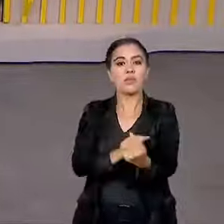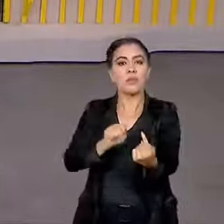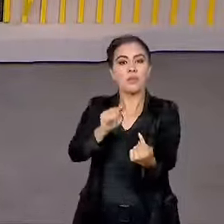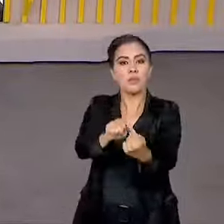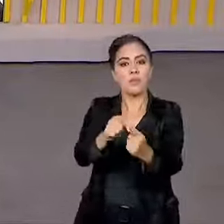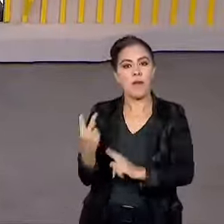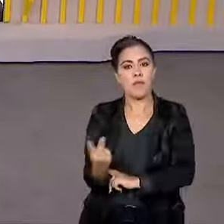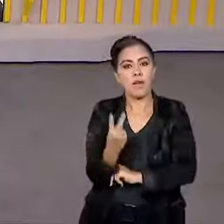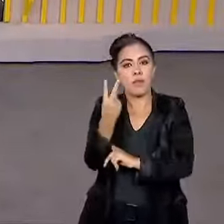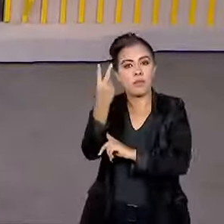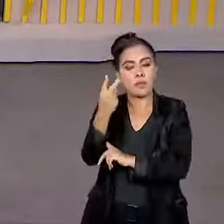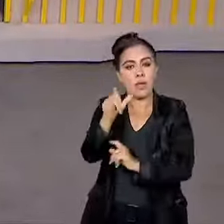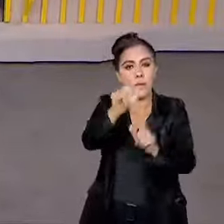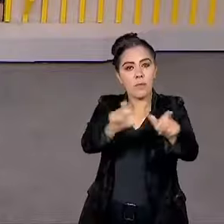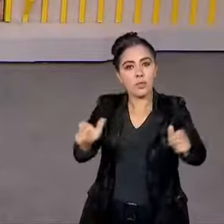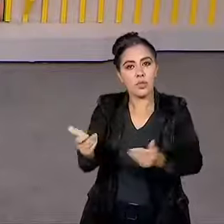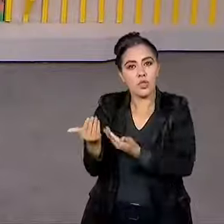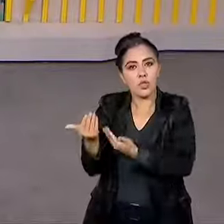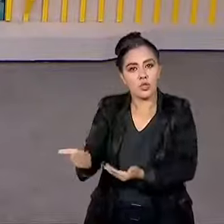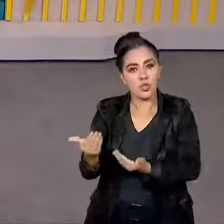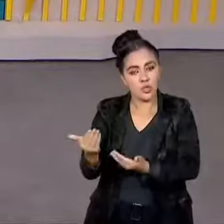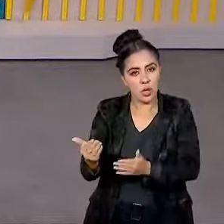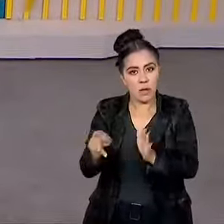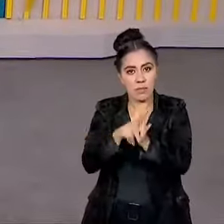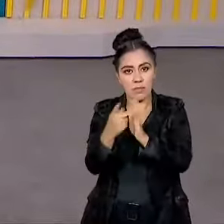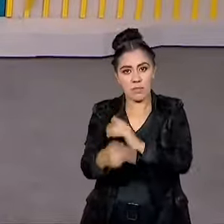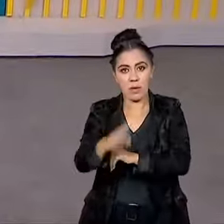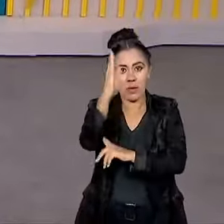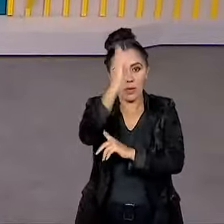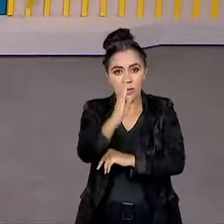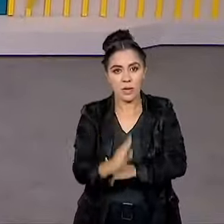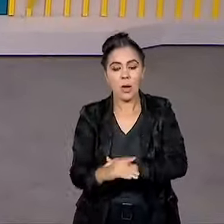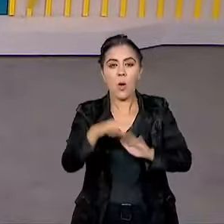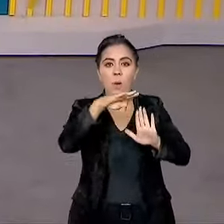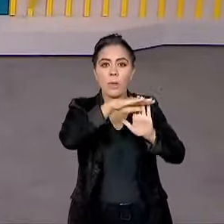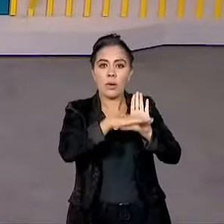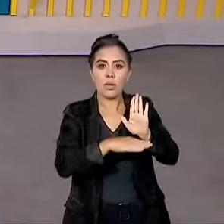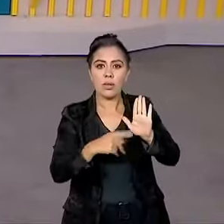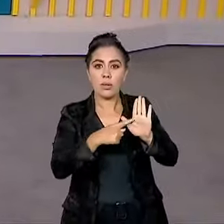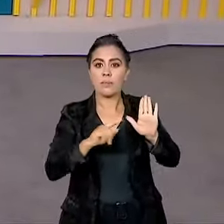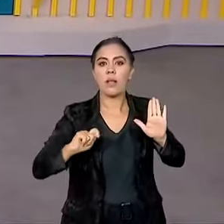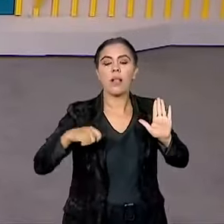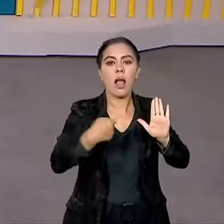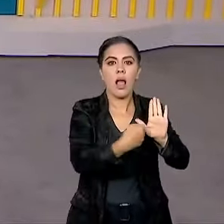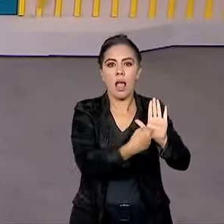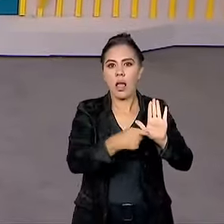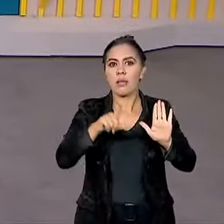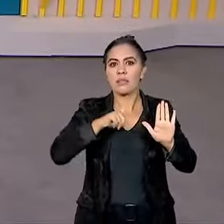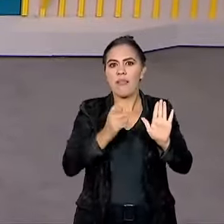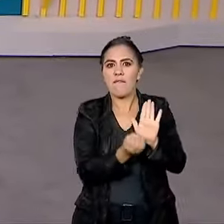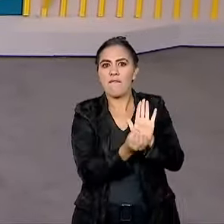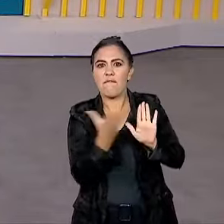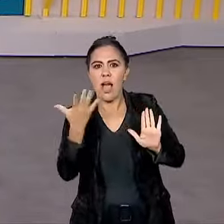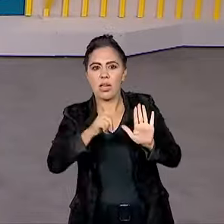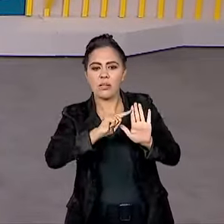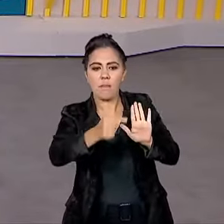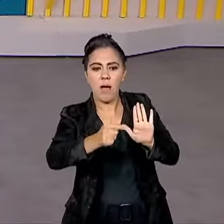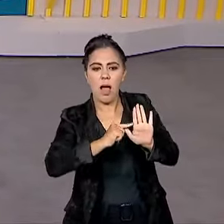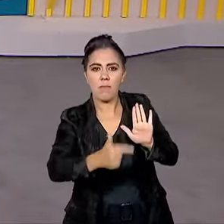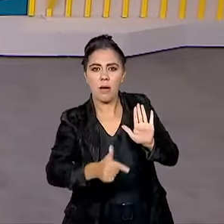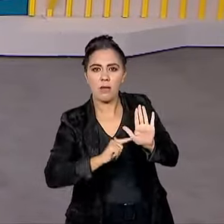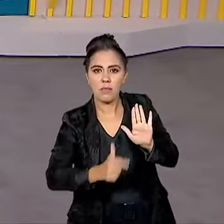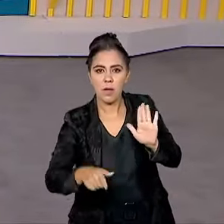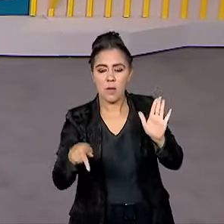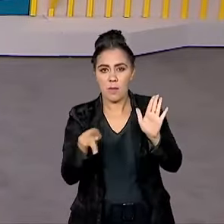jovens negros brasileiros. O Plano Juventude Negra Viva é o maior pacote de políticas públicas para a juventude negra